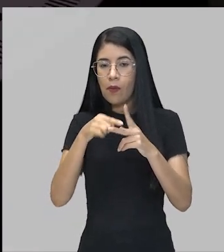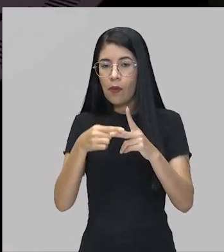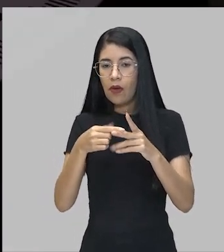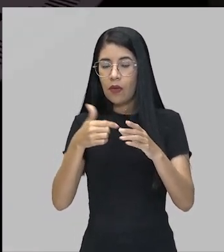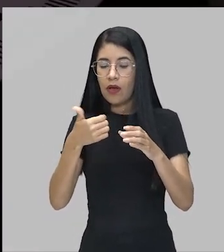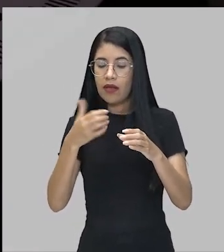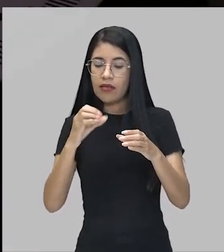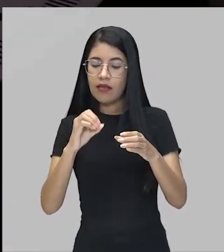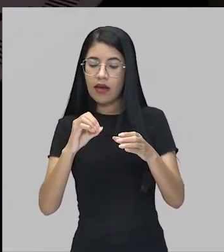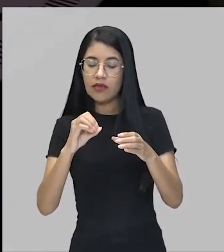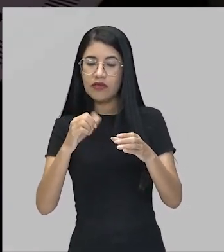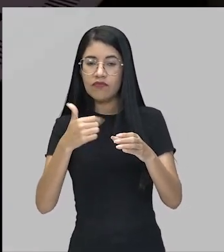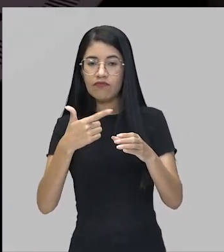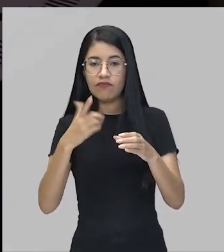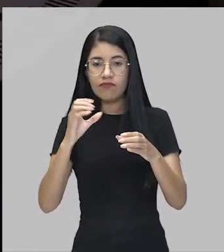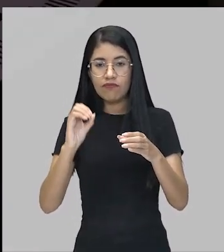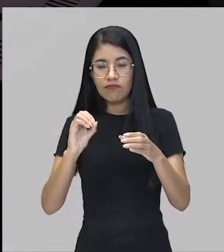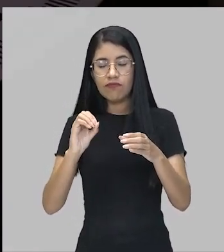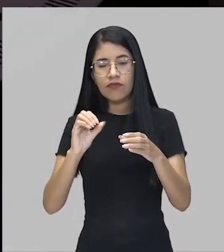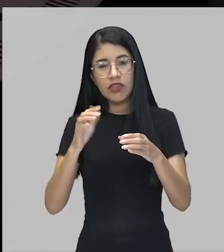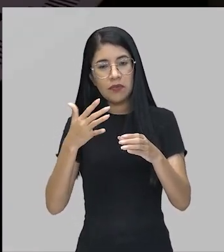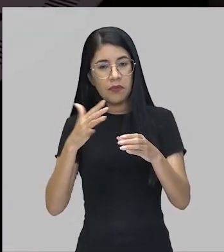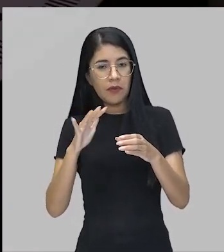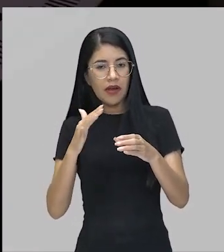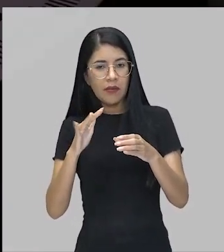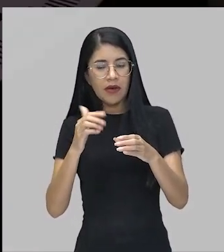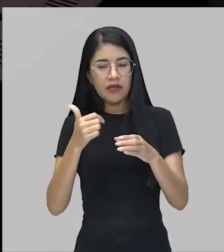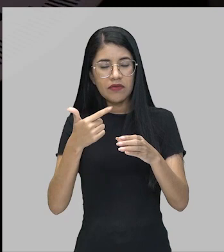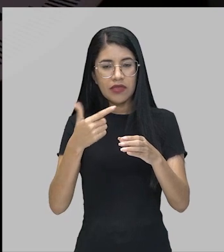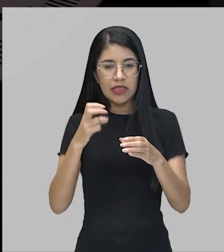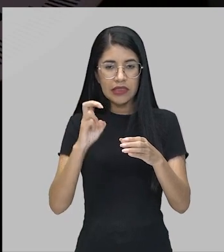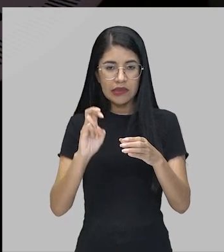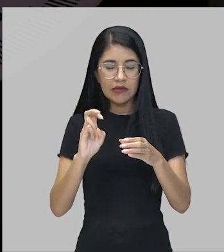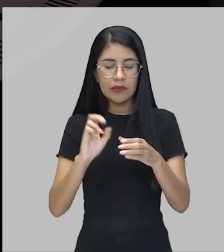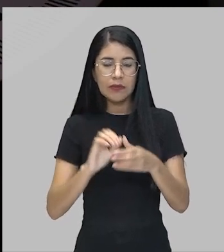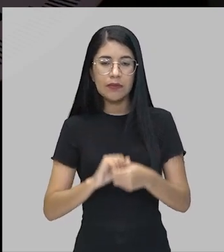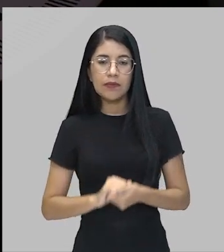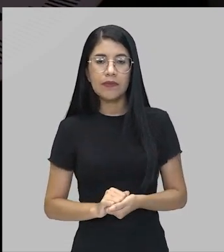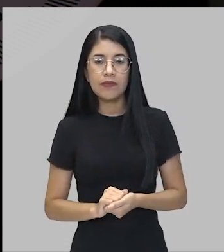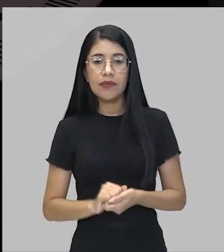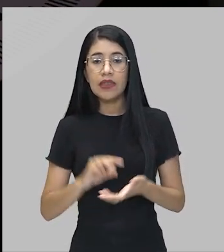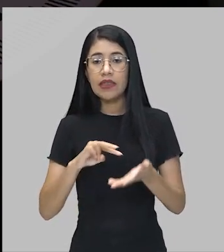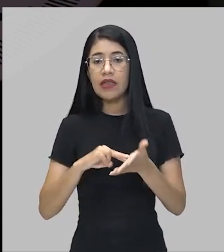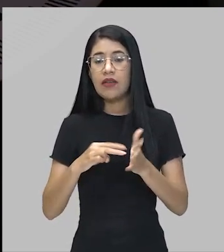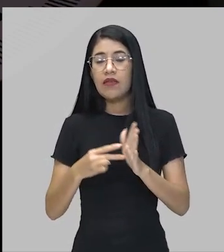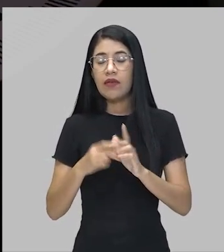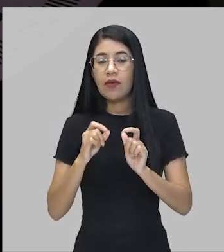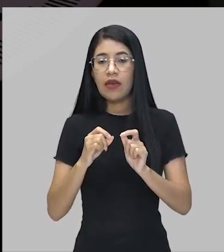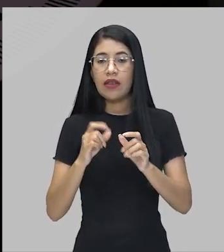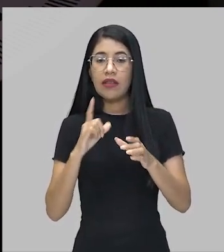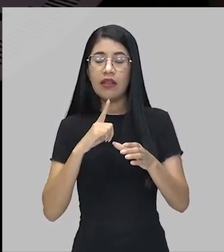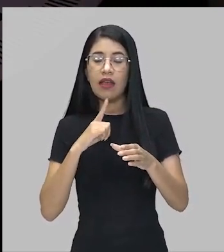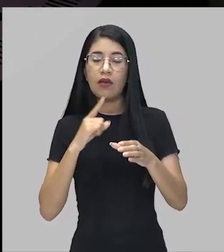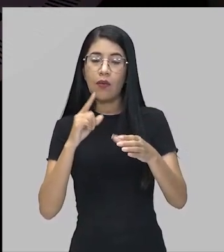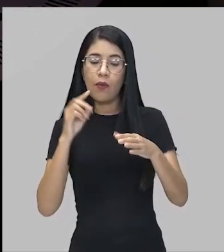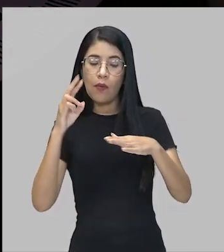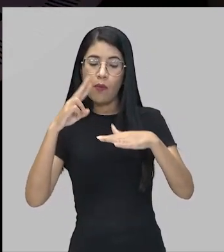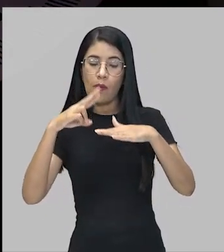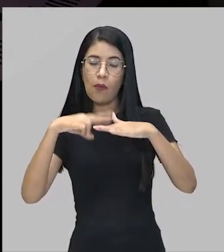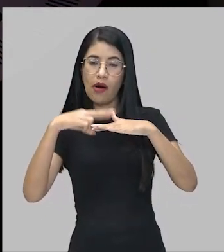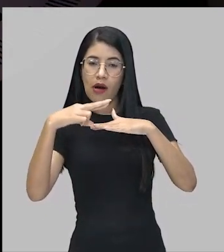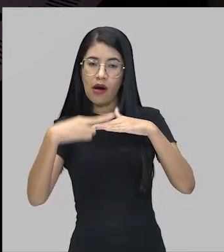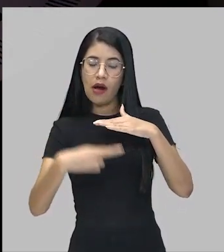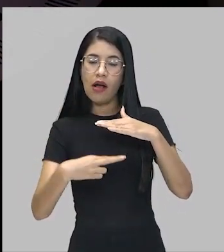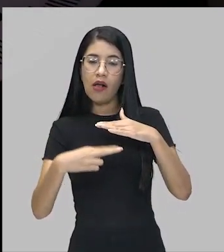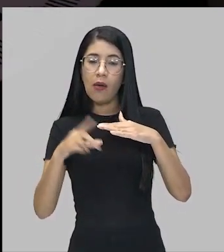10, 20, aproximadamente 25 graus. Ou seja, nós temos o ângulo refratado